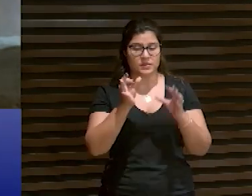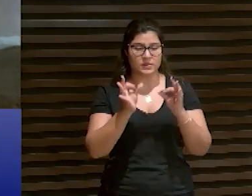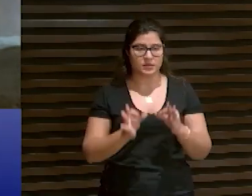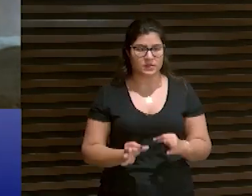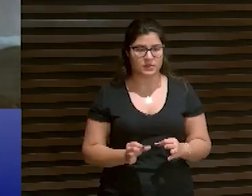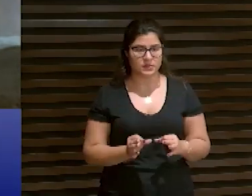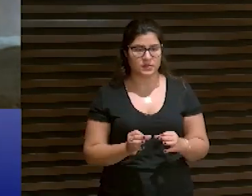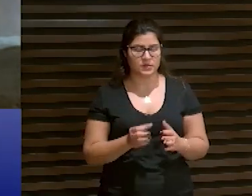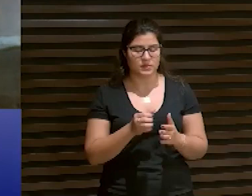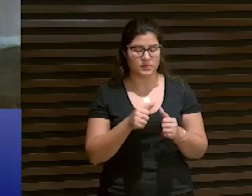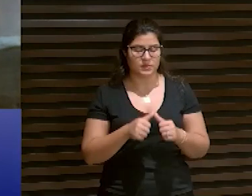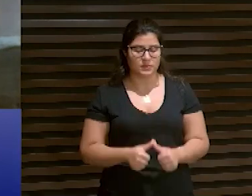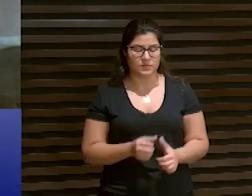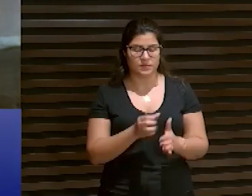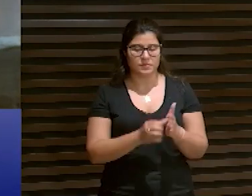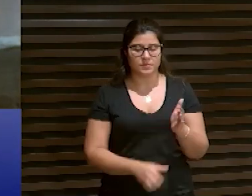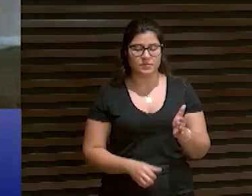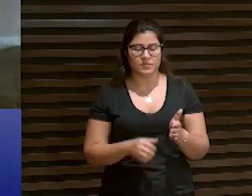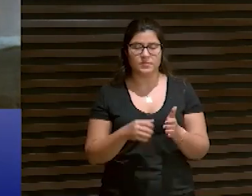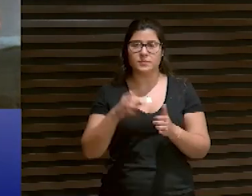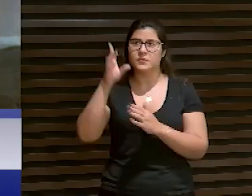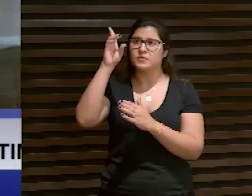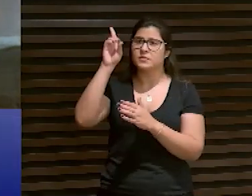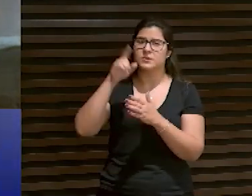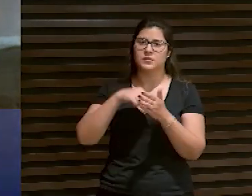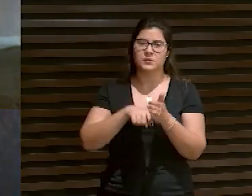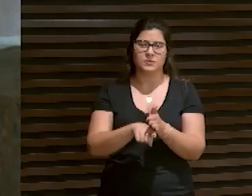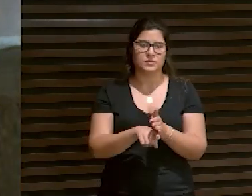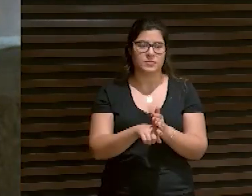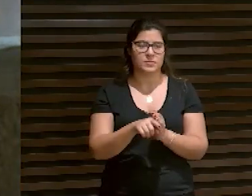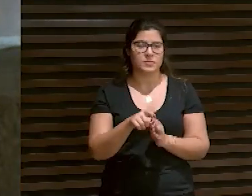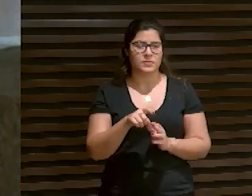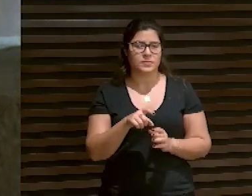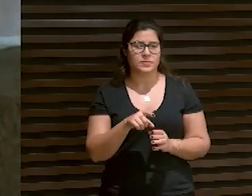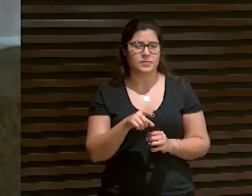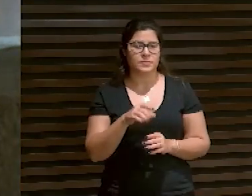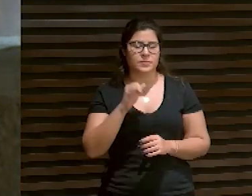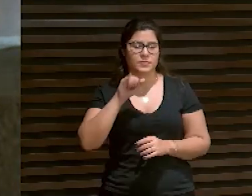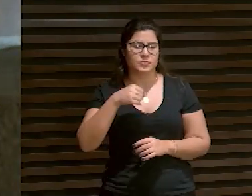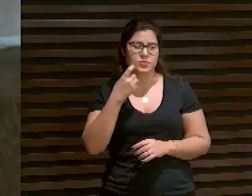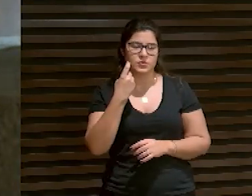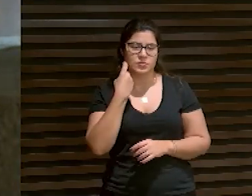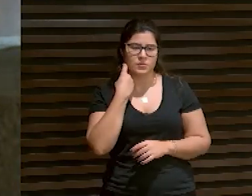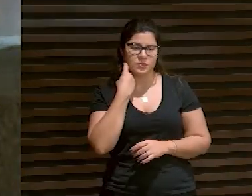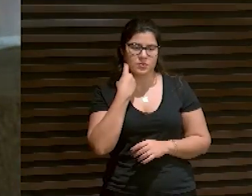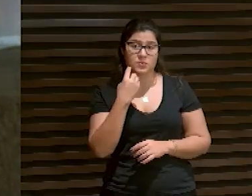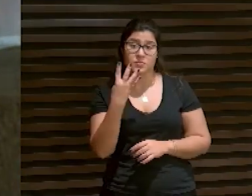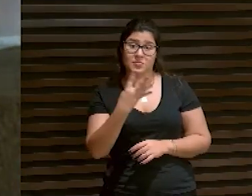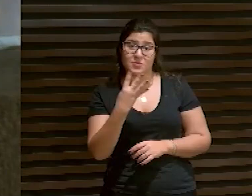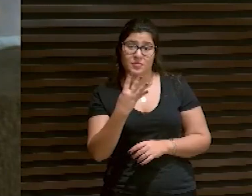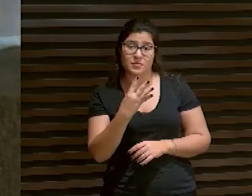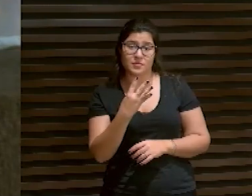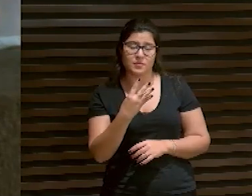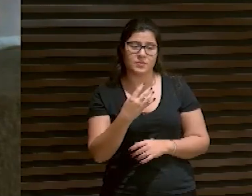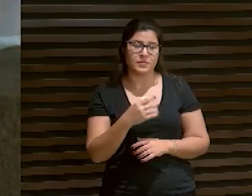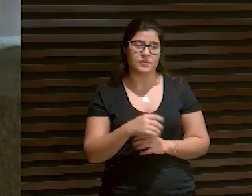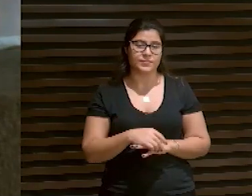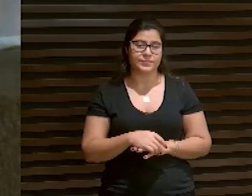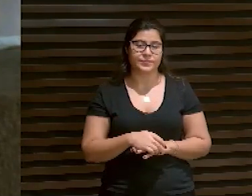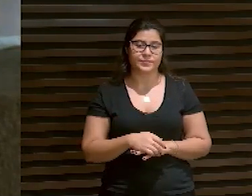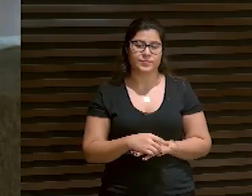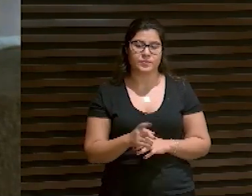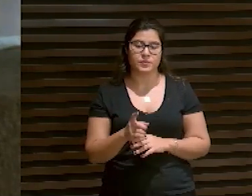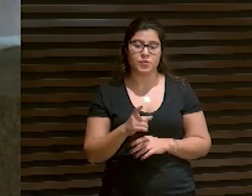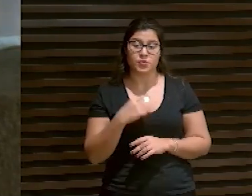capítulo Deus faz uma pergunta para Jonas por 4 vezes, que é uma pergunta que talvez nós mesmos